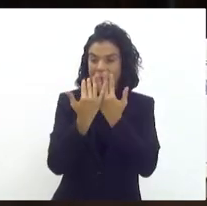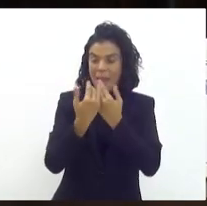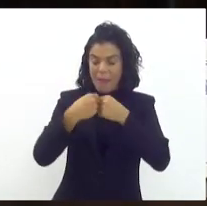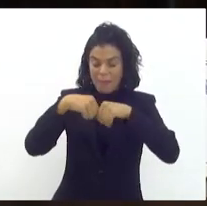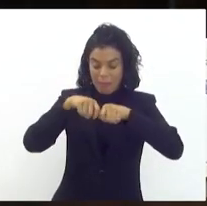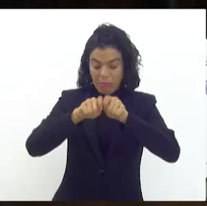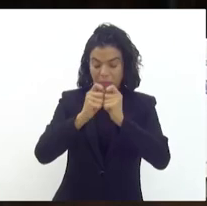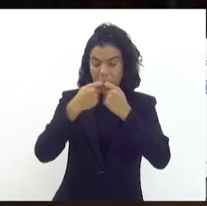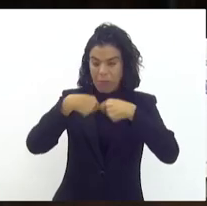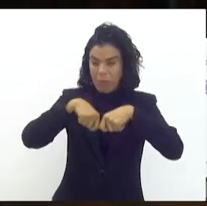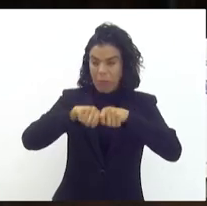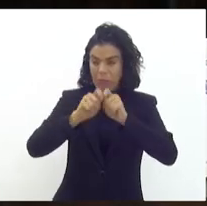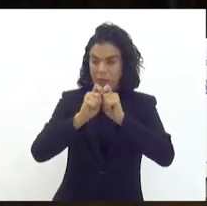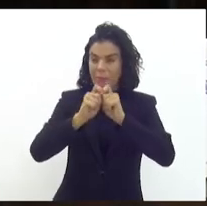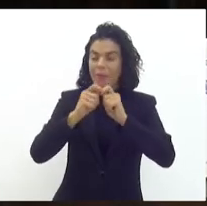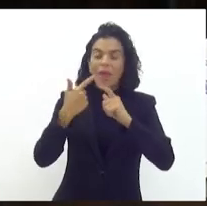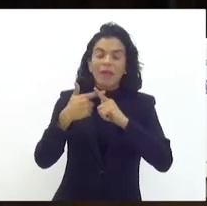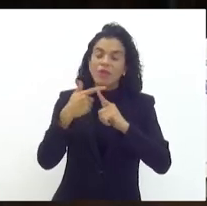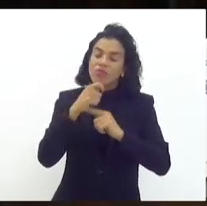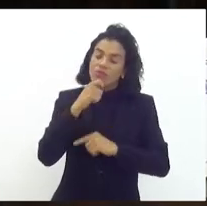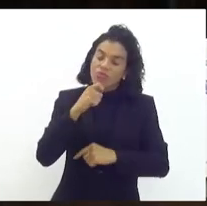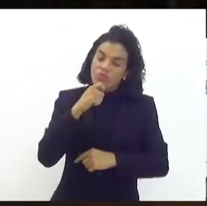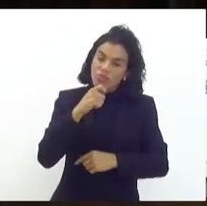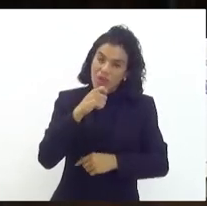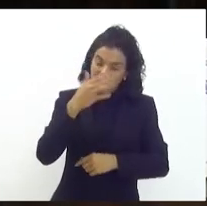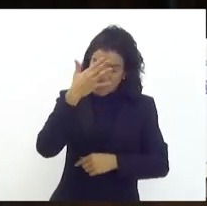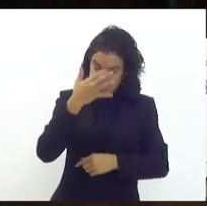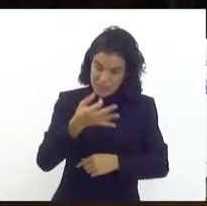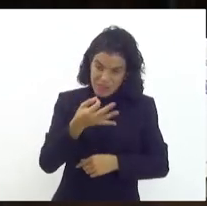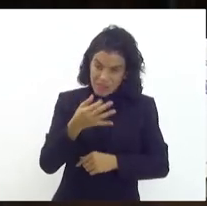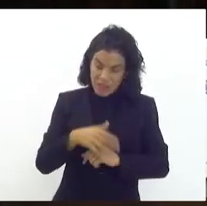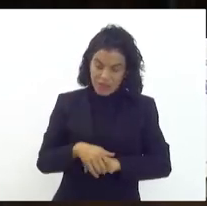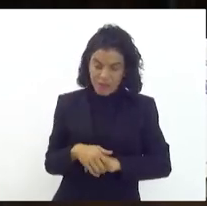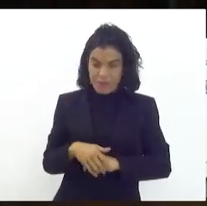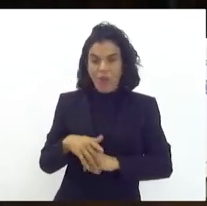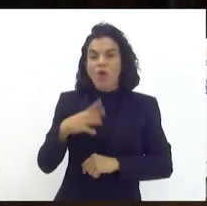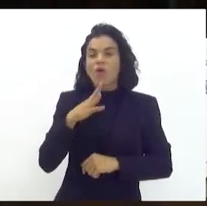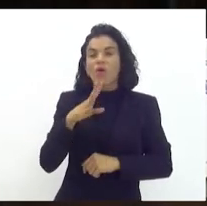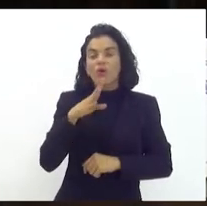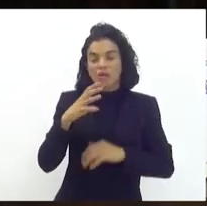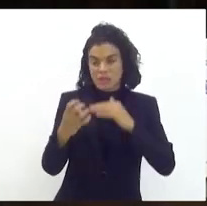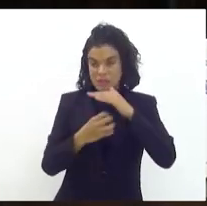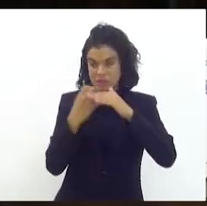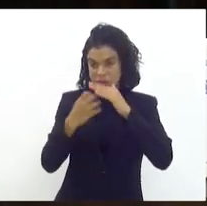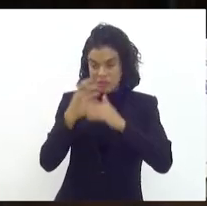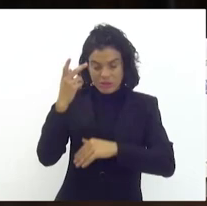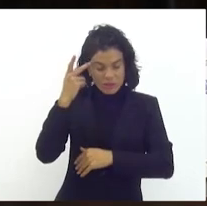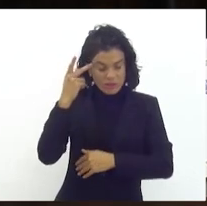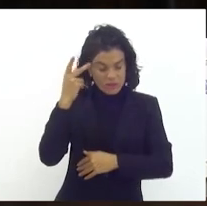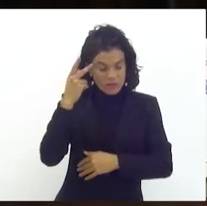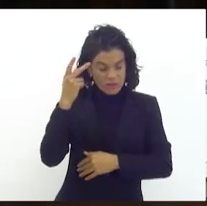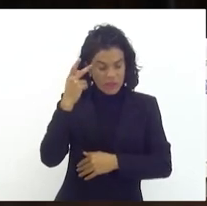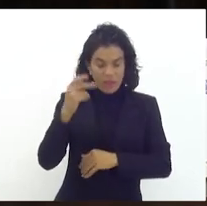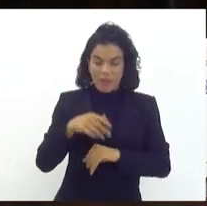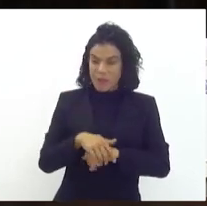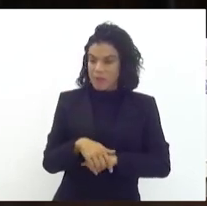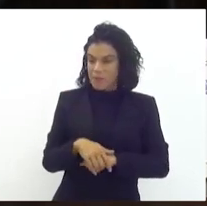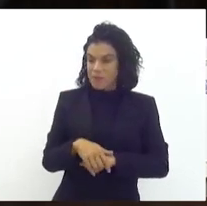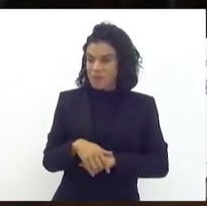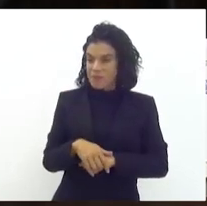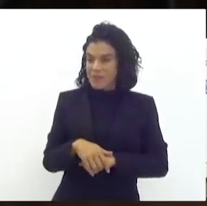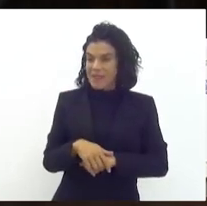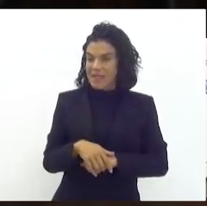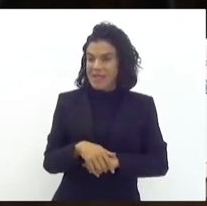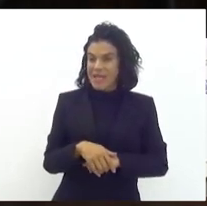né que é insano eu conheço uma empresa em São Paulo muito interessante que ela conseguiu era um eixo